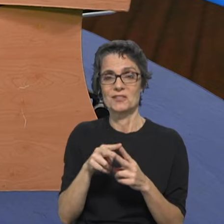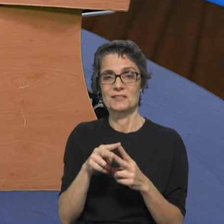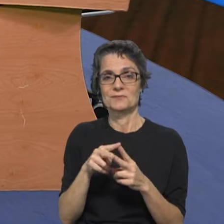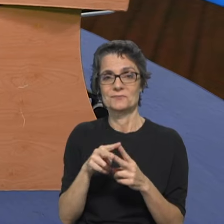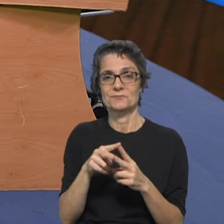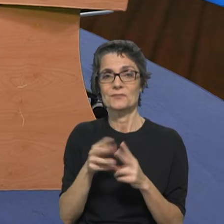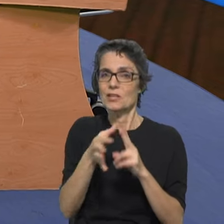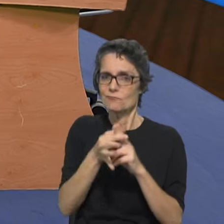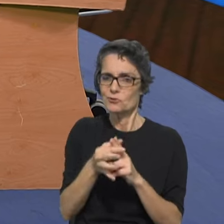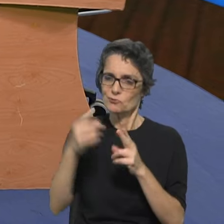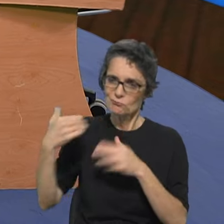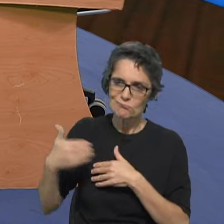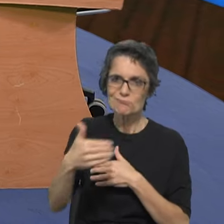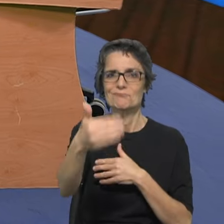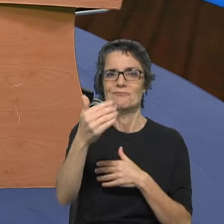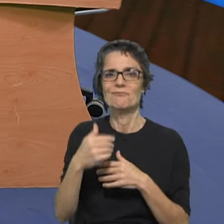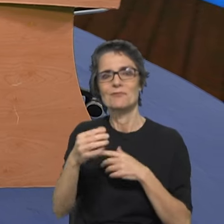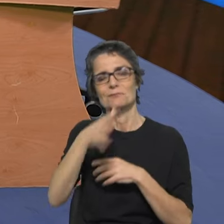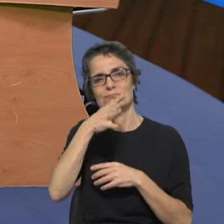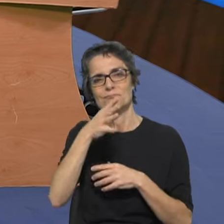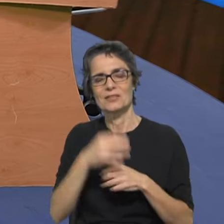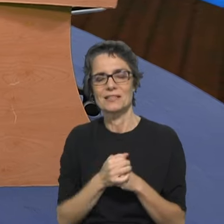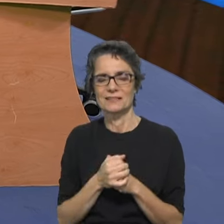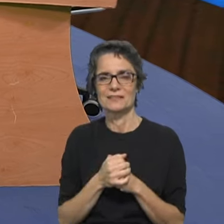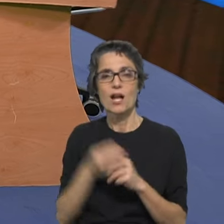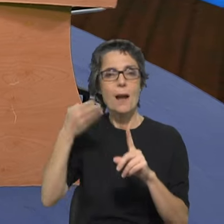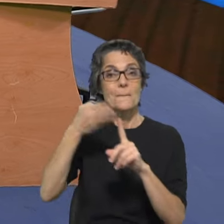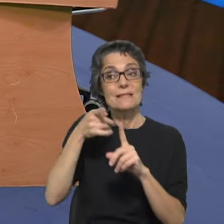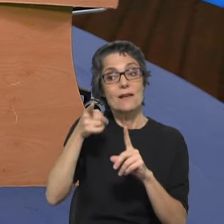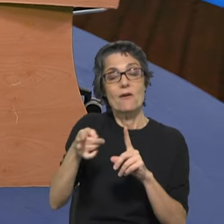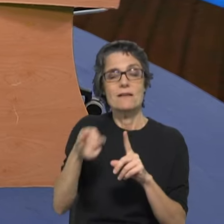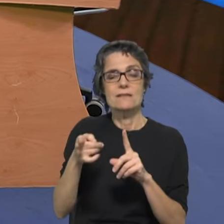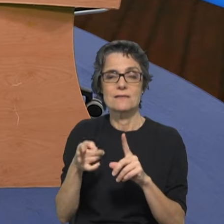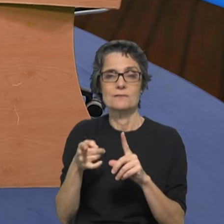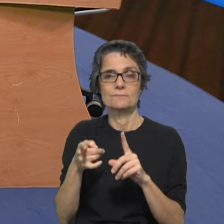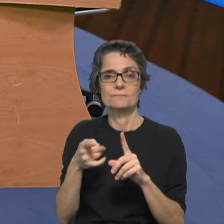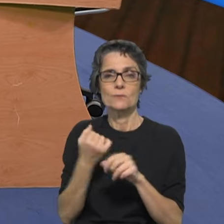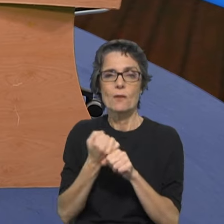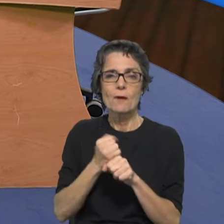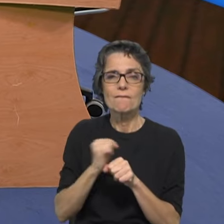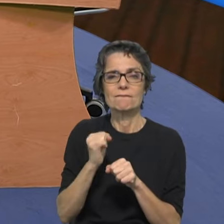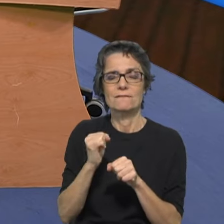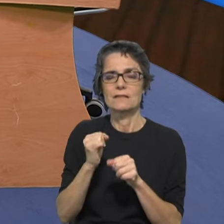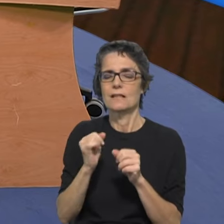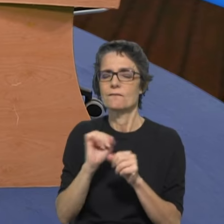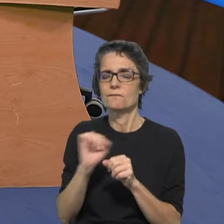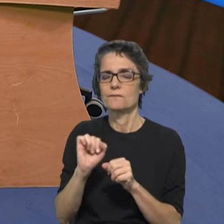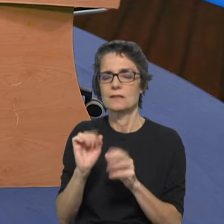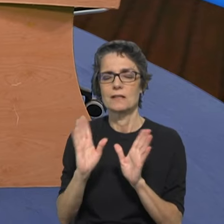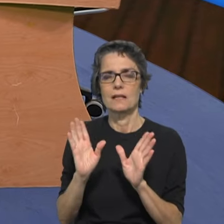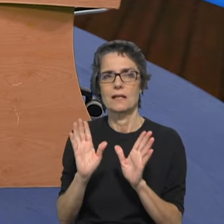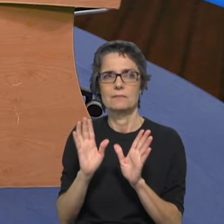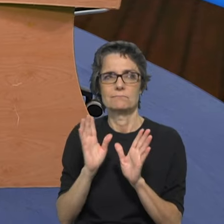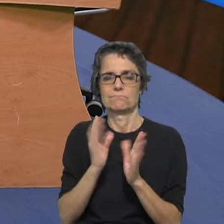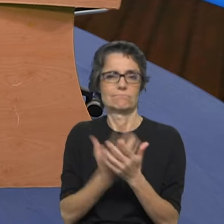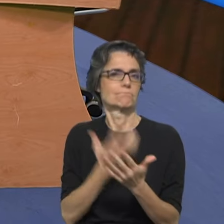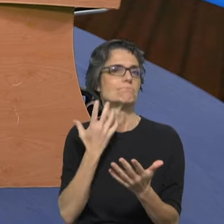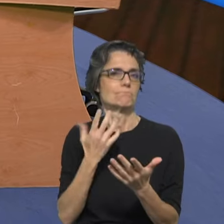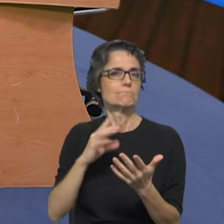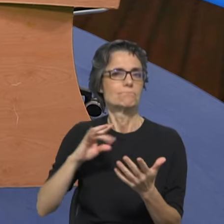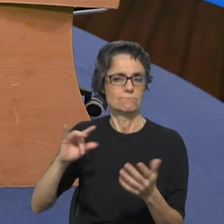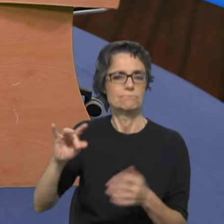uma ação que tem deixado, que tem tocado verdadeiramente pessoas e lugares em todo o país. E